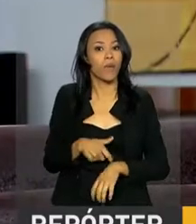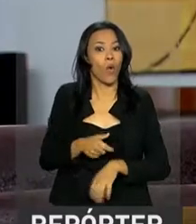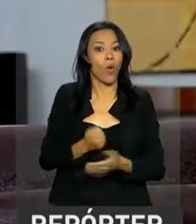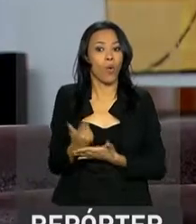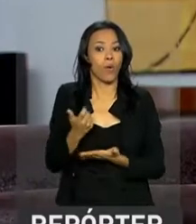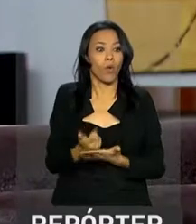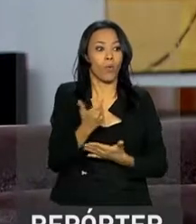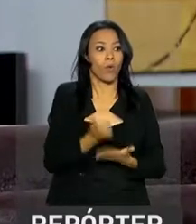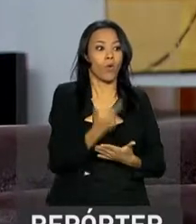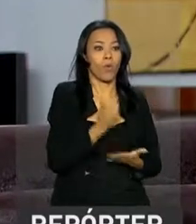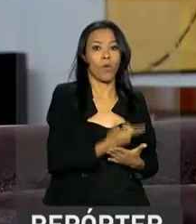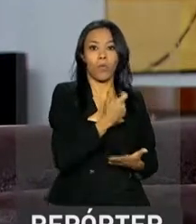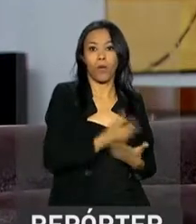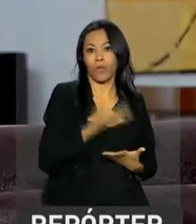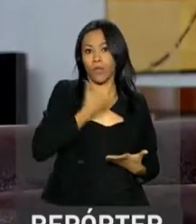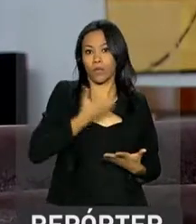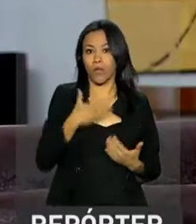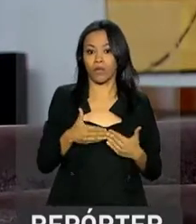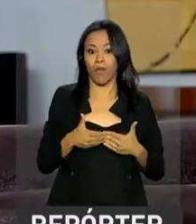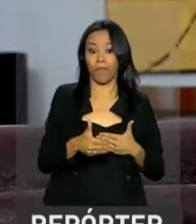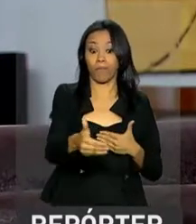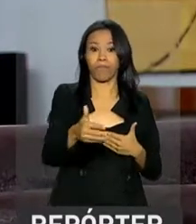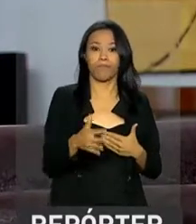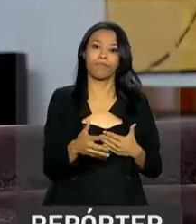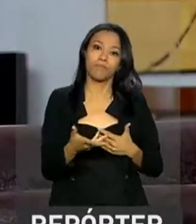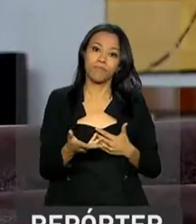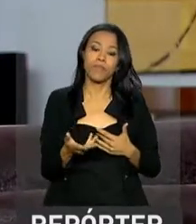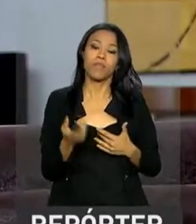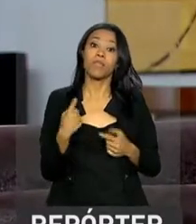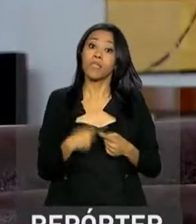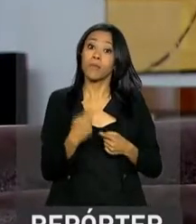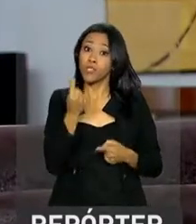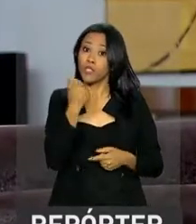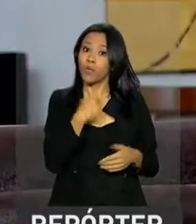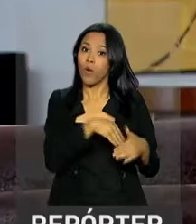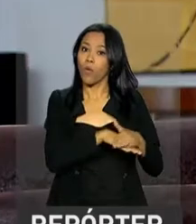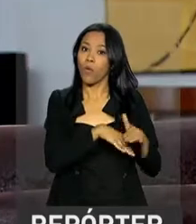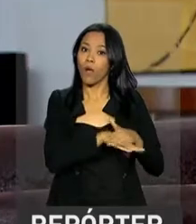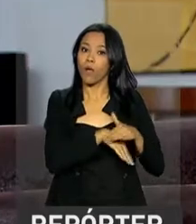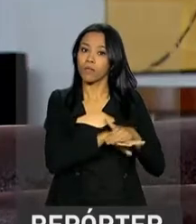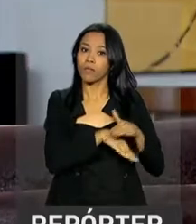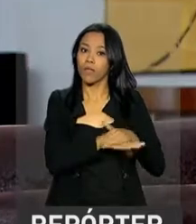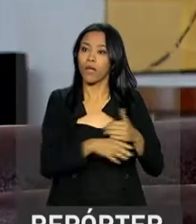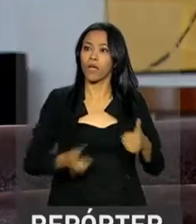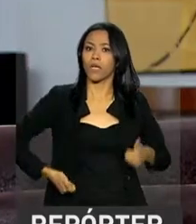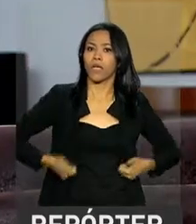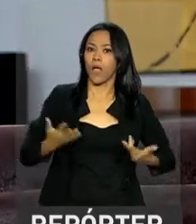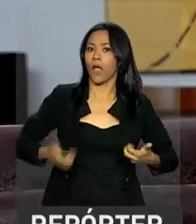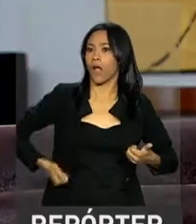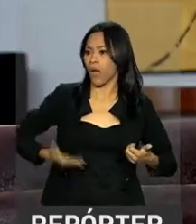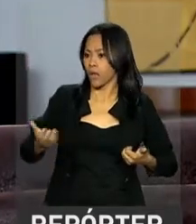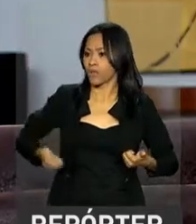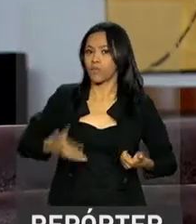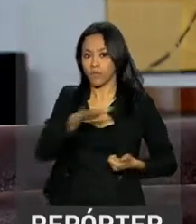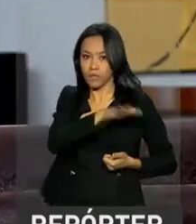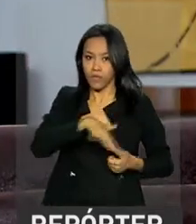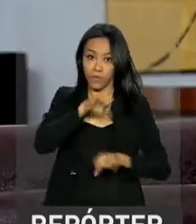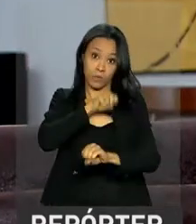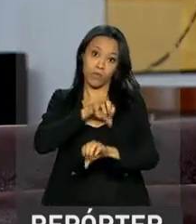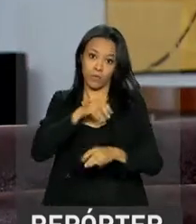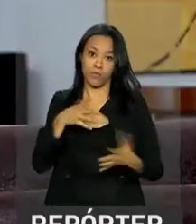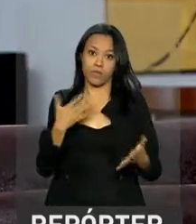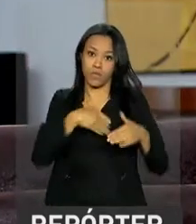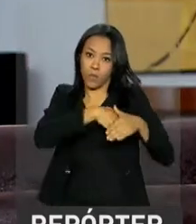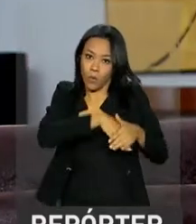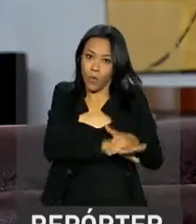está chegando a época não só de fazer compra para o Natal, mas de fazer alguma reserva ou de ter algumas despesas, especialmente na área de educação, né?